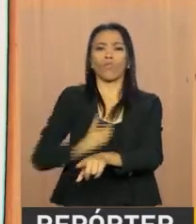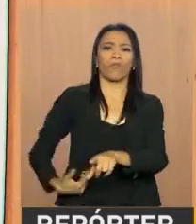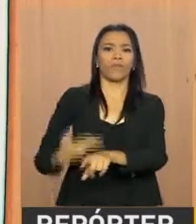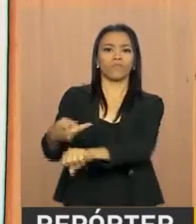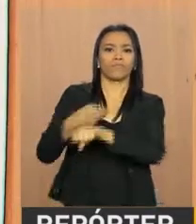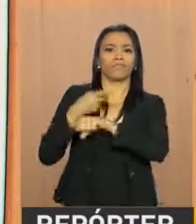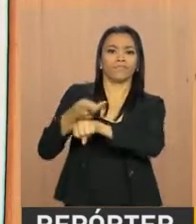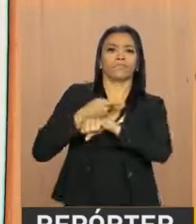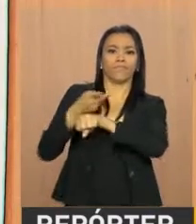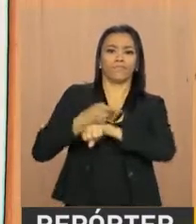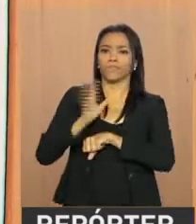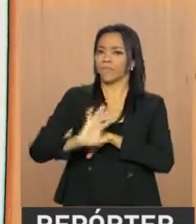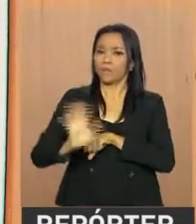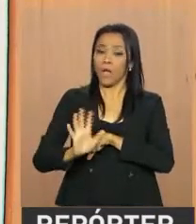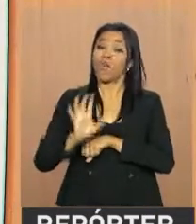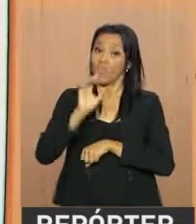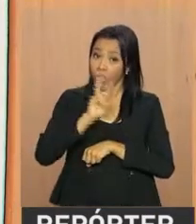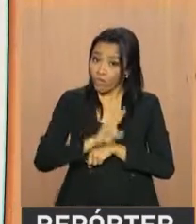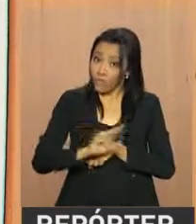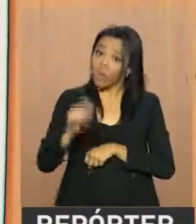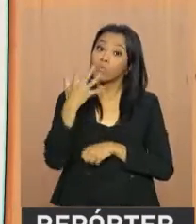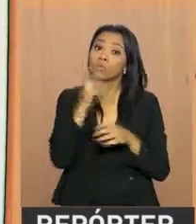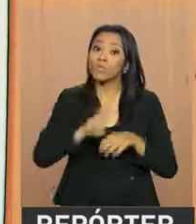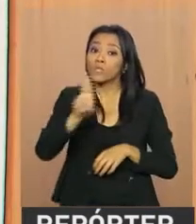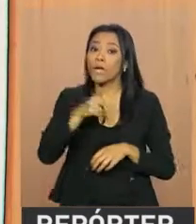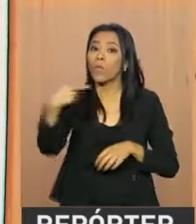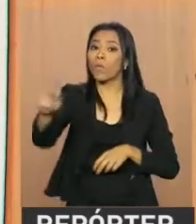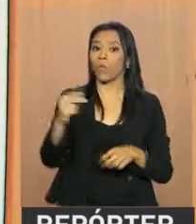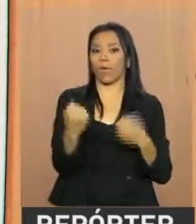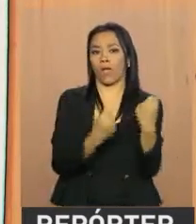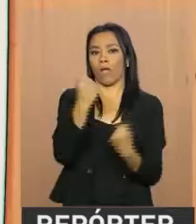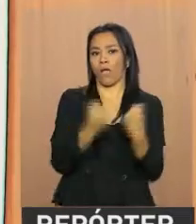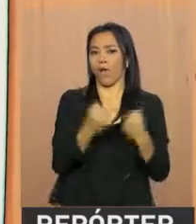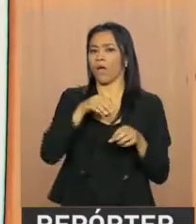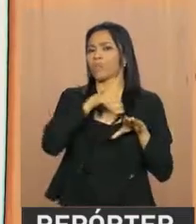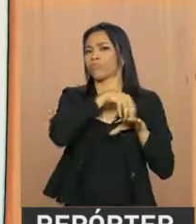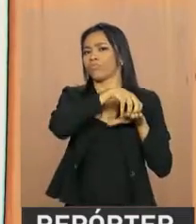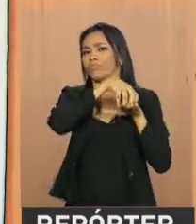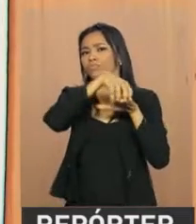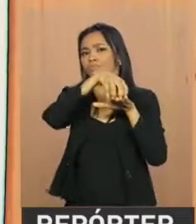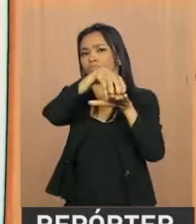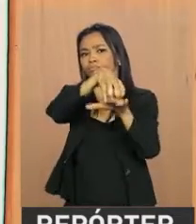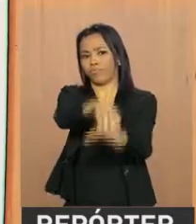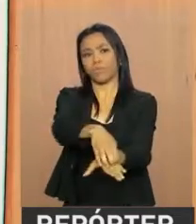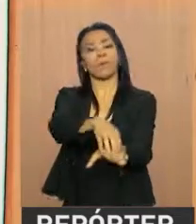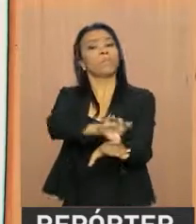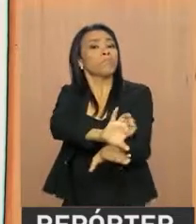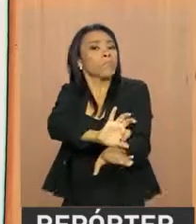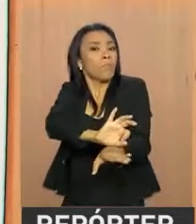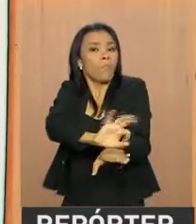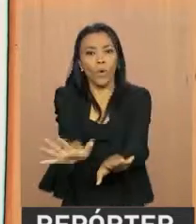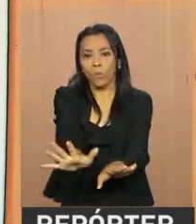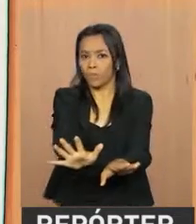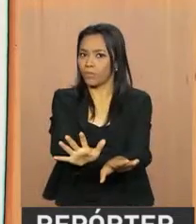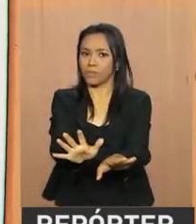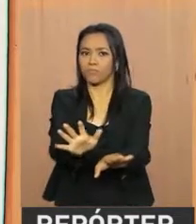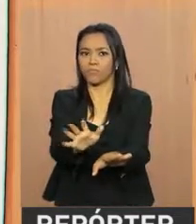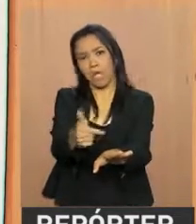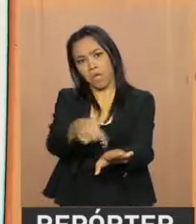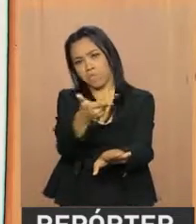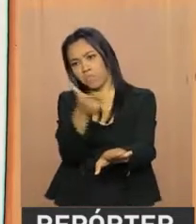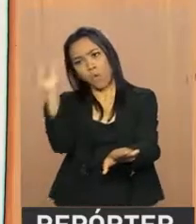nós vamos utilizar o carro apenas durante a corrida durante o deslocamento o que significa que todas essas atividades adicionais